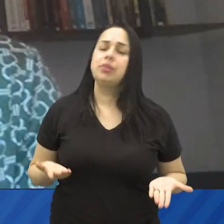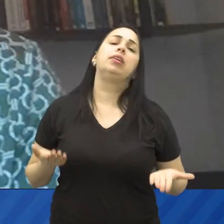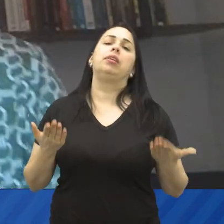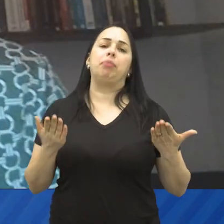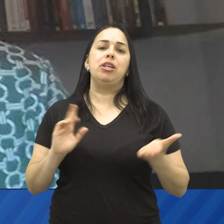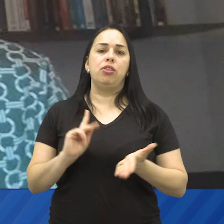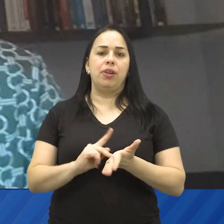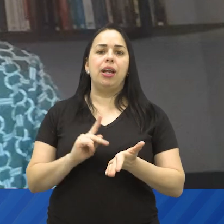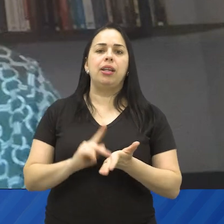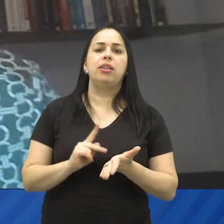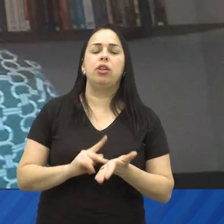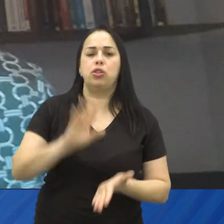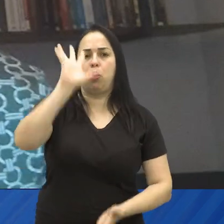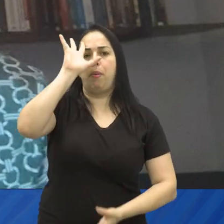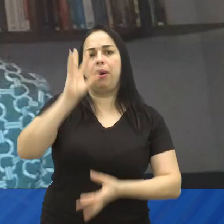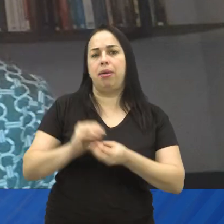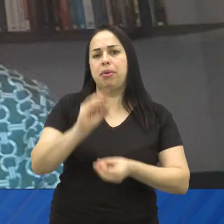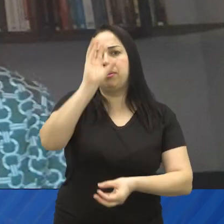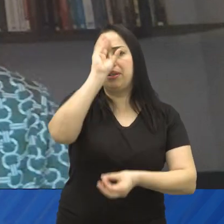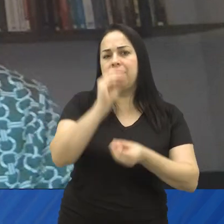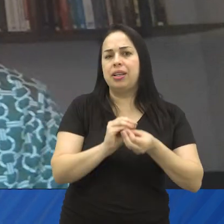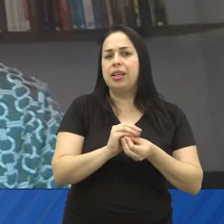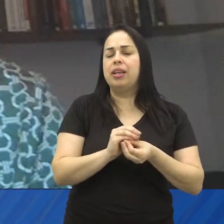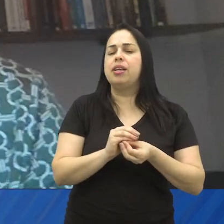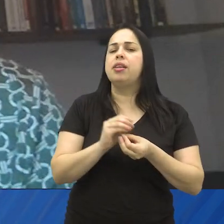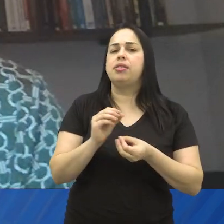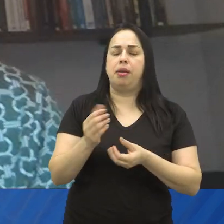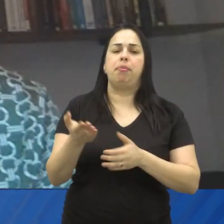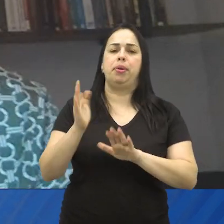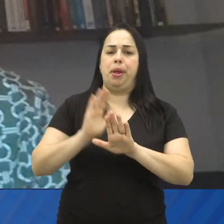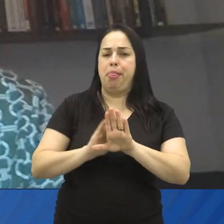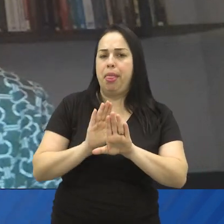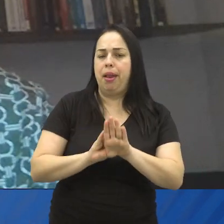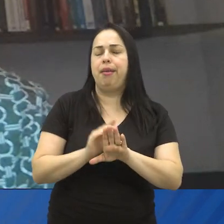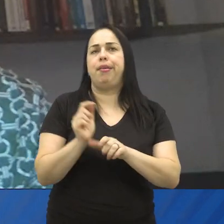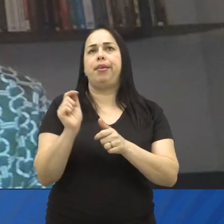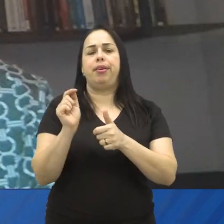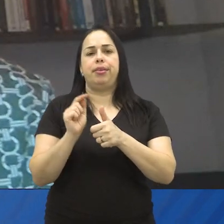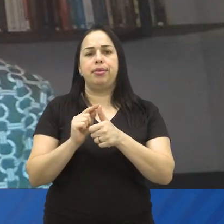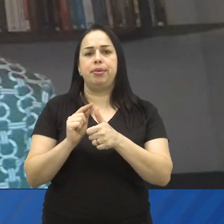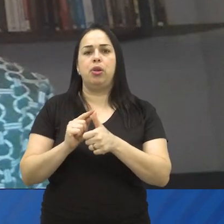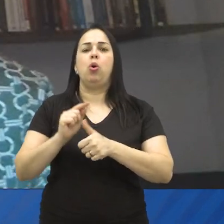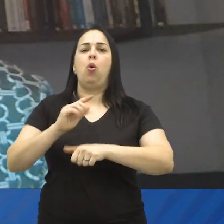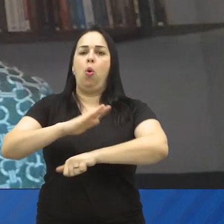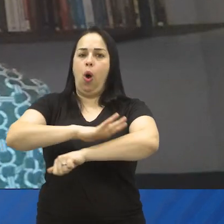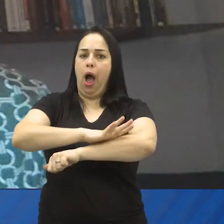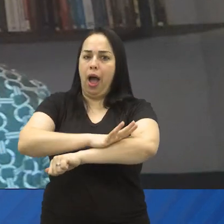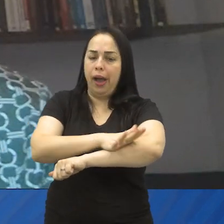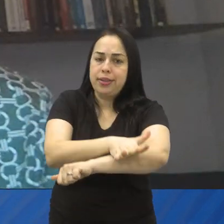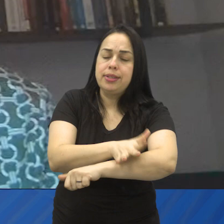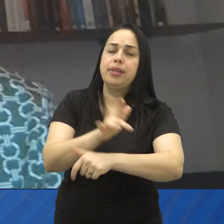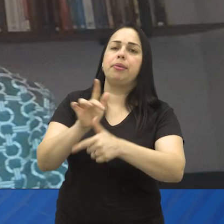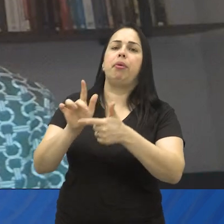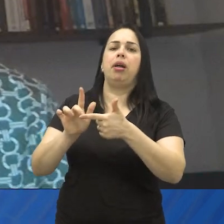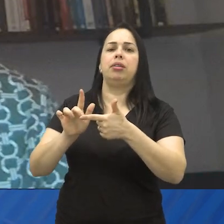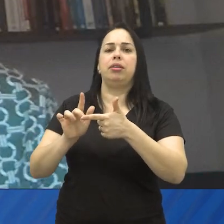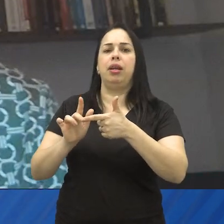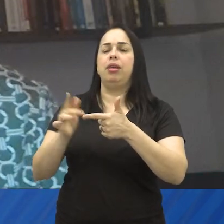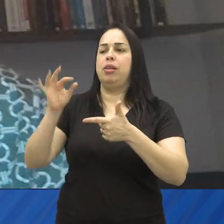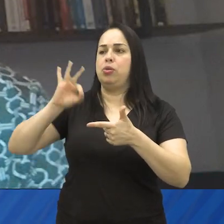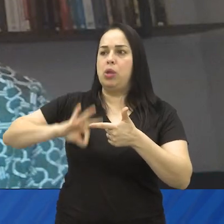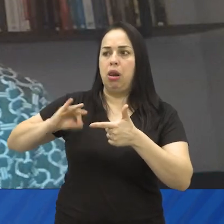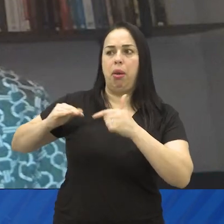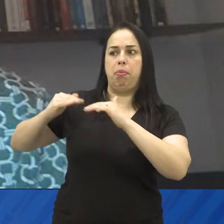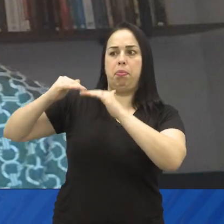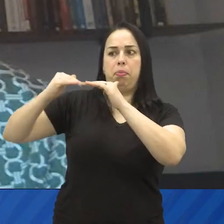E essa realidade a gente pode compreender quando a gente relaciona diversos fatores, como, por exemplo, racismo institucionalizado,